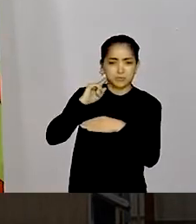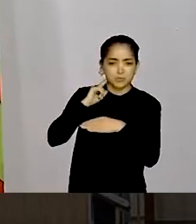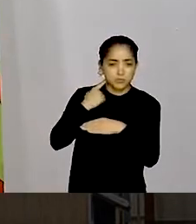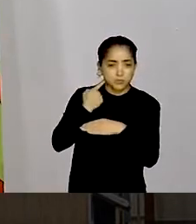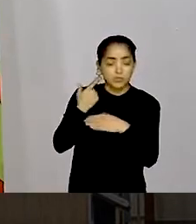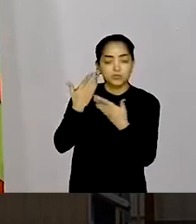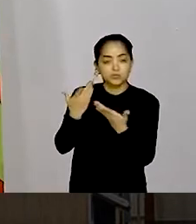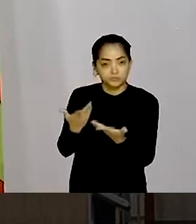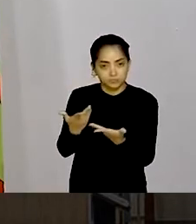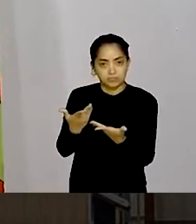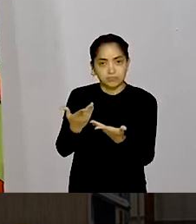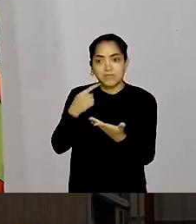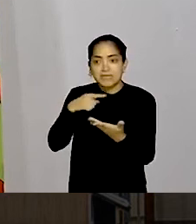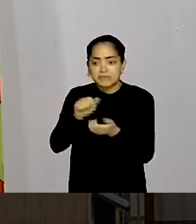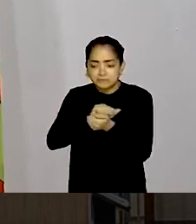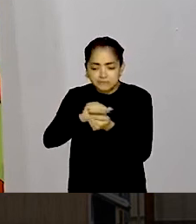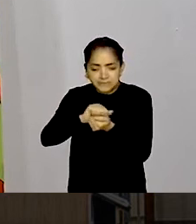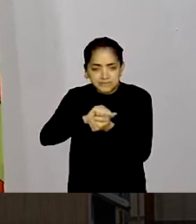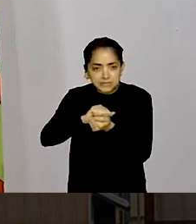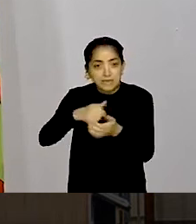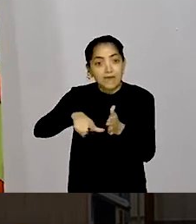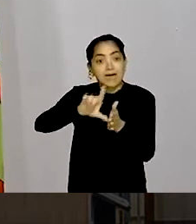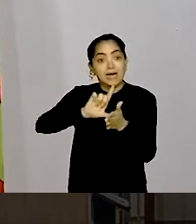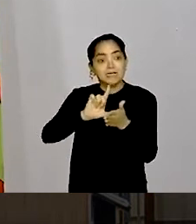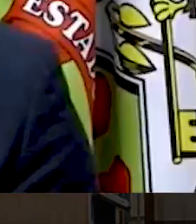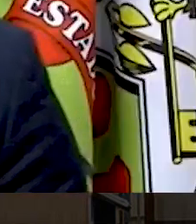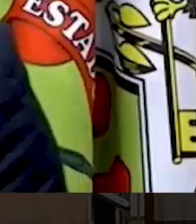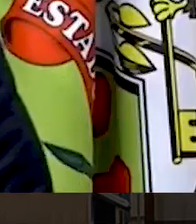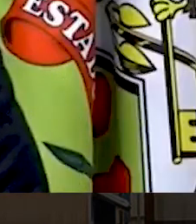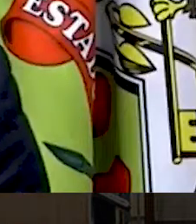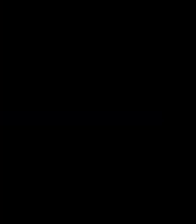pega a tua língua e lava antes de falar da polícia de Santa Catarina. Sua hipócrita.